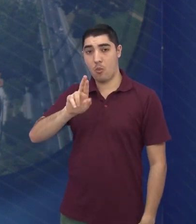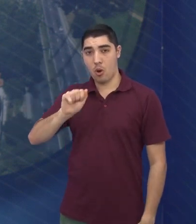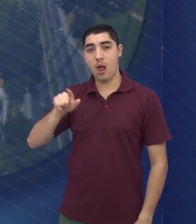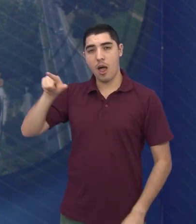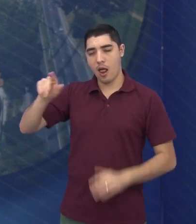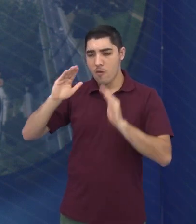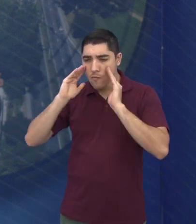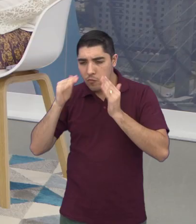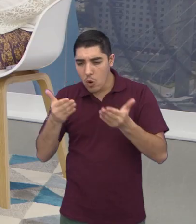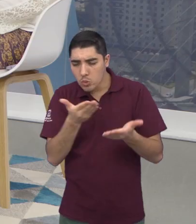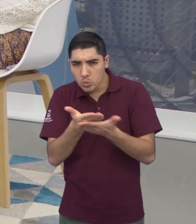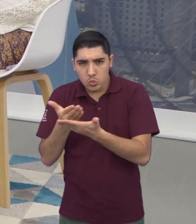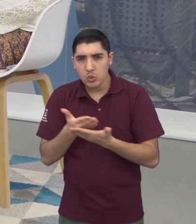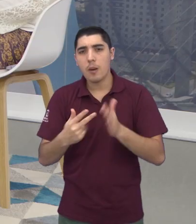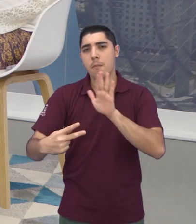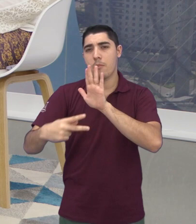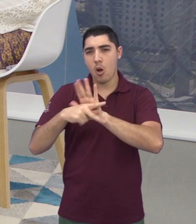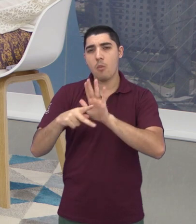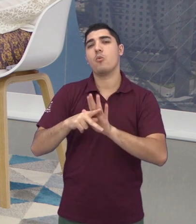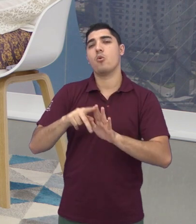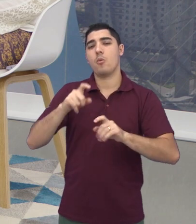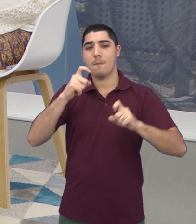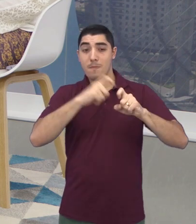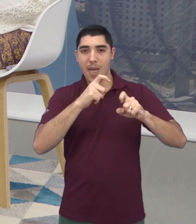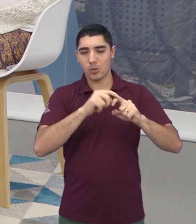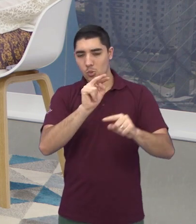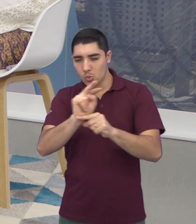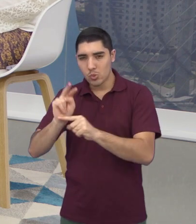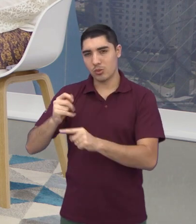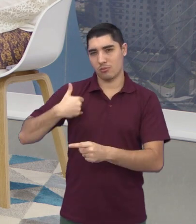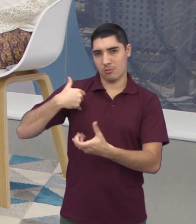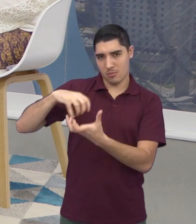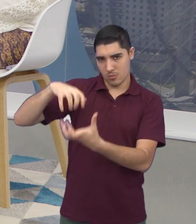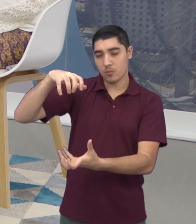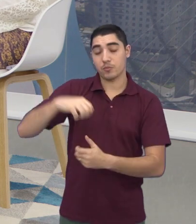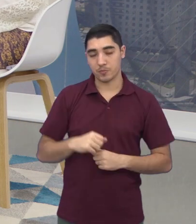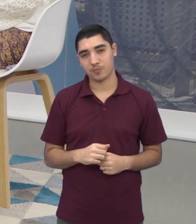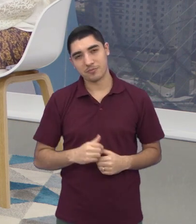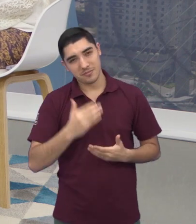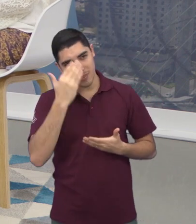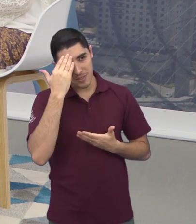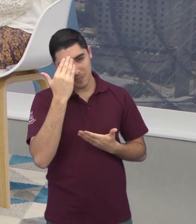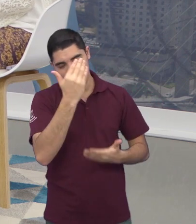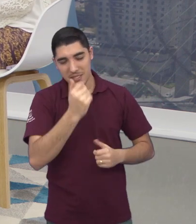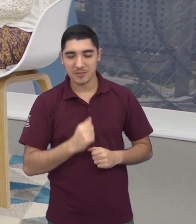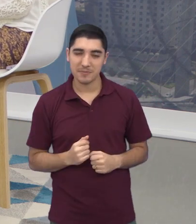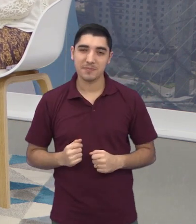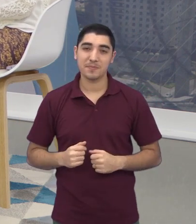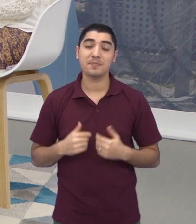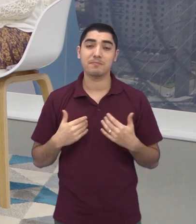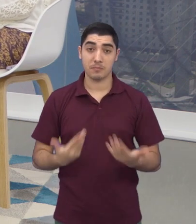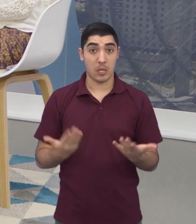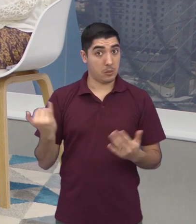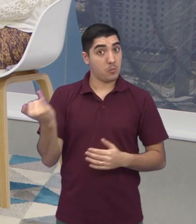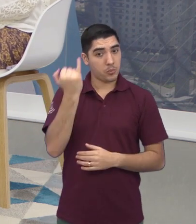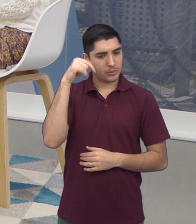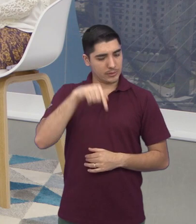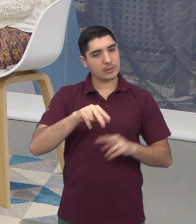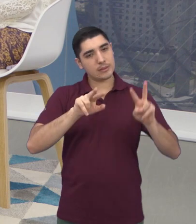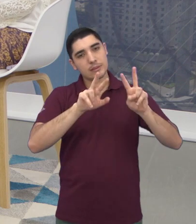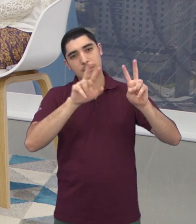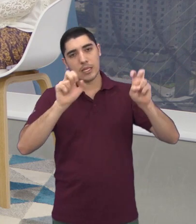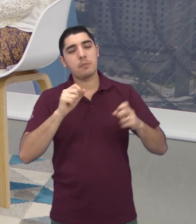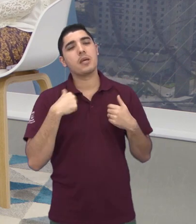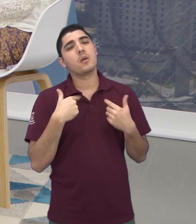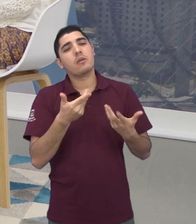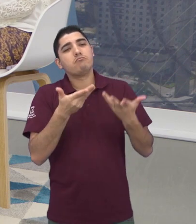falar com a gente aqui no estúdio. Seja muito bem-vinda, Débora. Muito obrigada, querida. Muito obrigada. Débora, como a gente falou, né, um tema bastante pertinente. Queria que